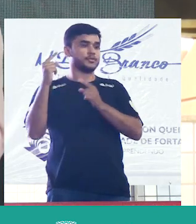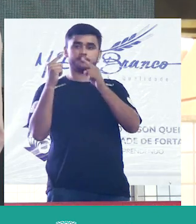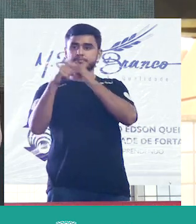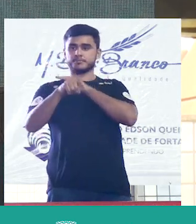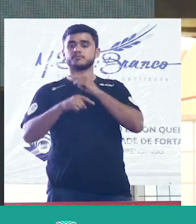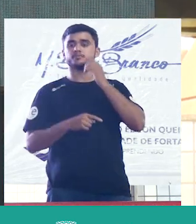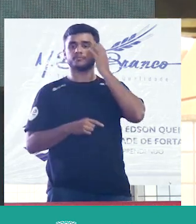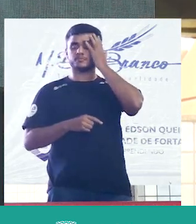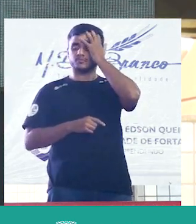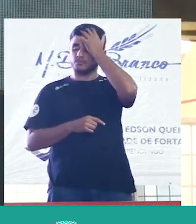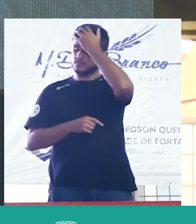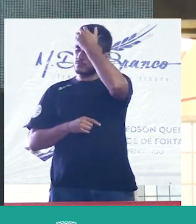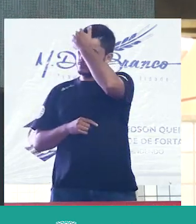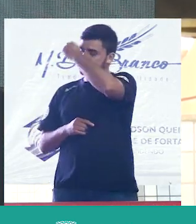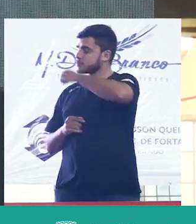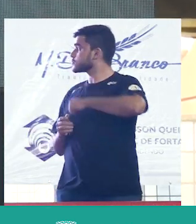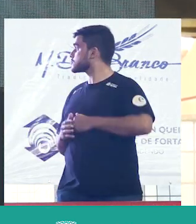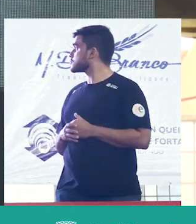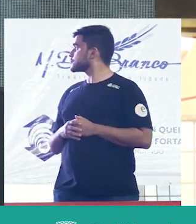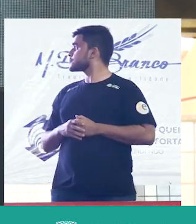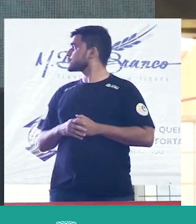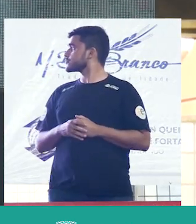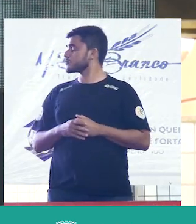excesso. E olha o que ele colocou: